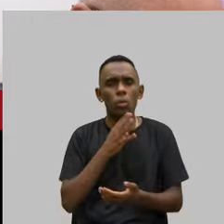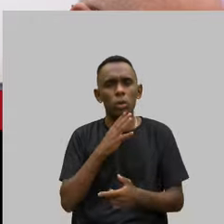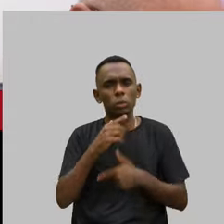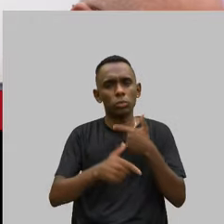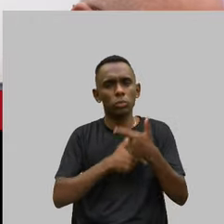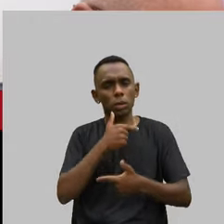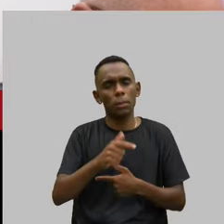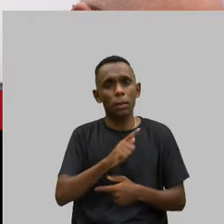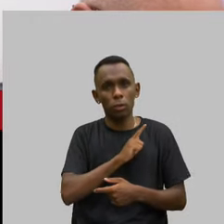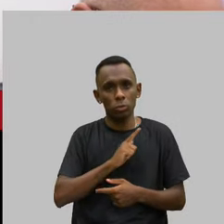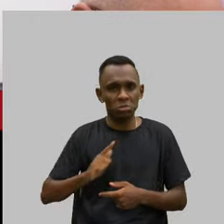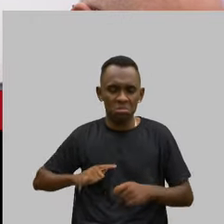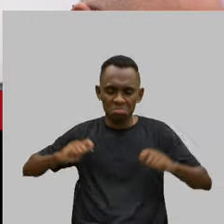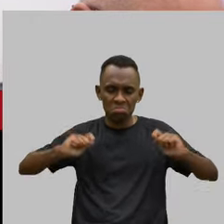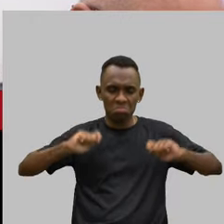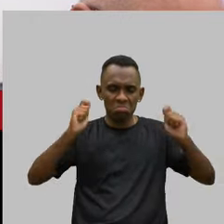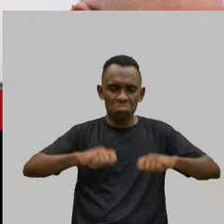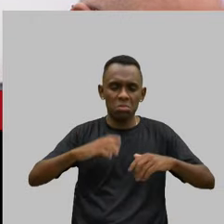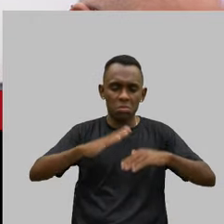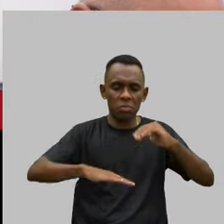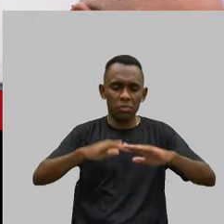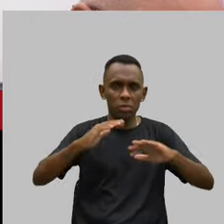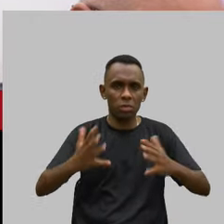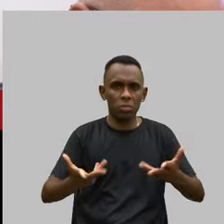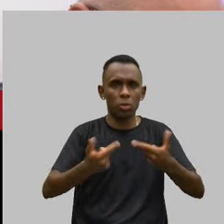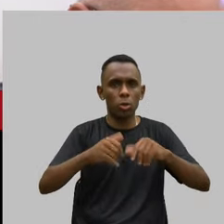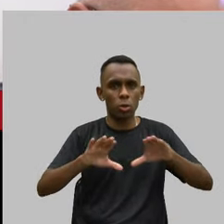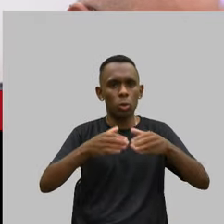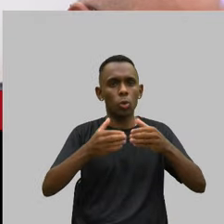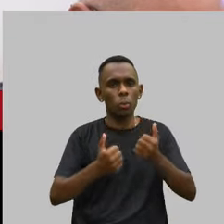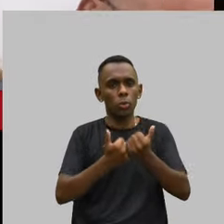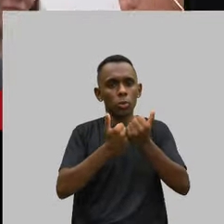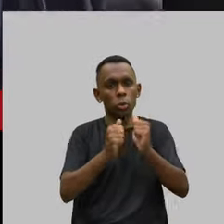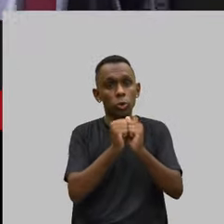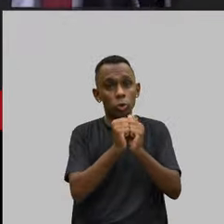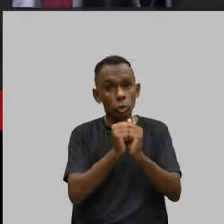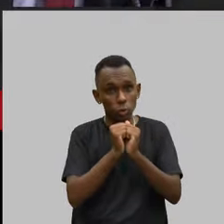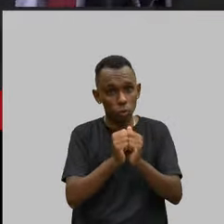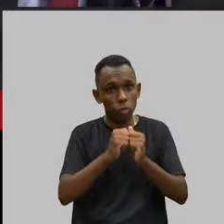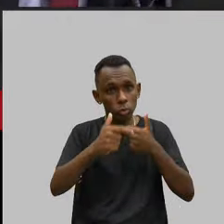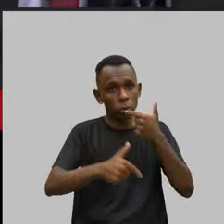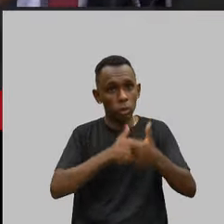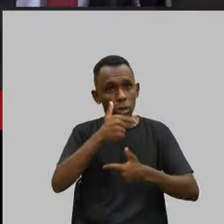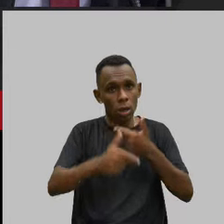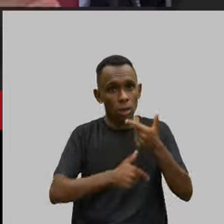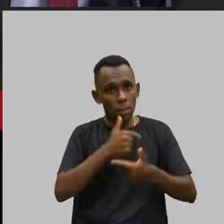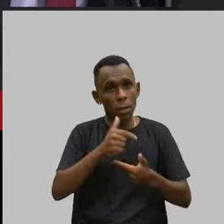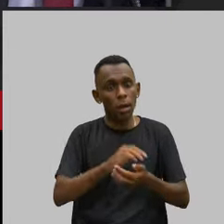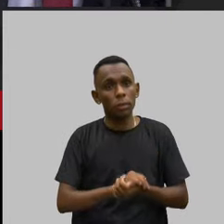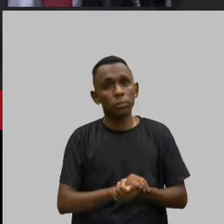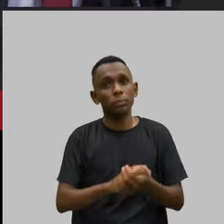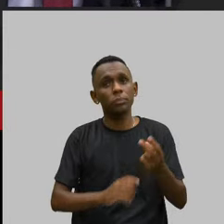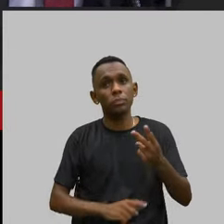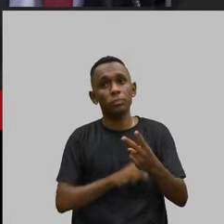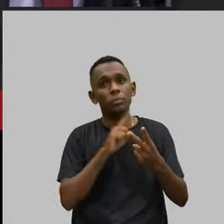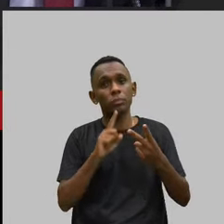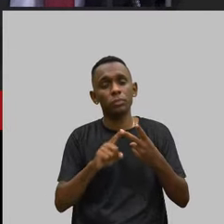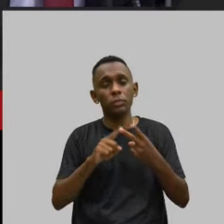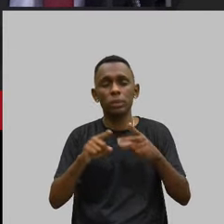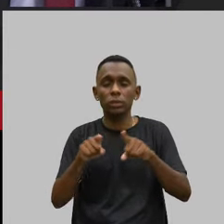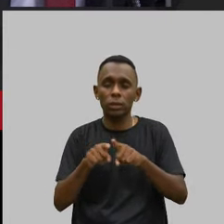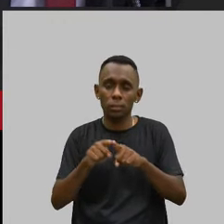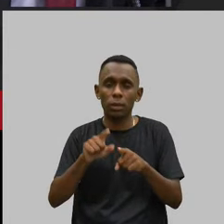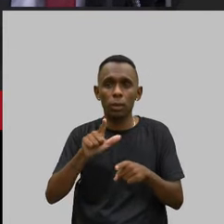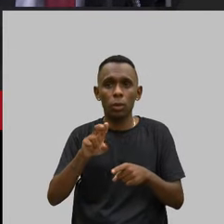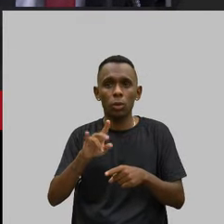sei que é competente suficiente junto da sua equipe para poder realizar um bom trabalho à frente da cepag e secretário Luiz Cláudio Desejo